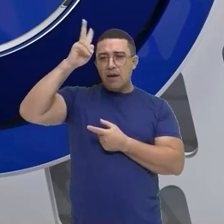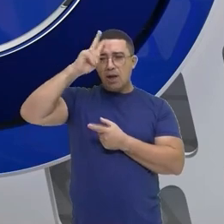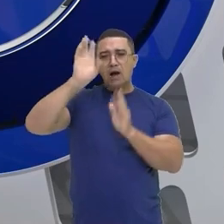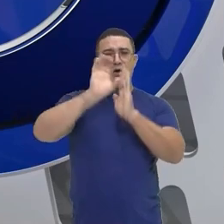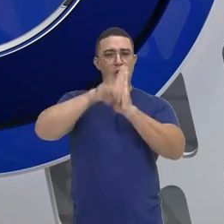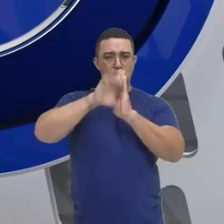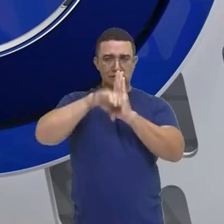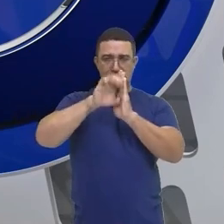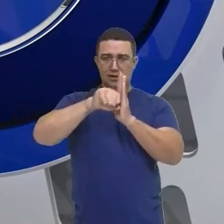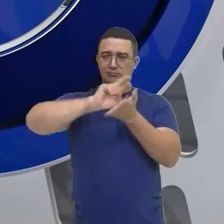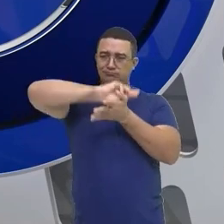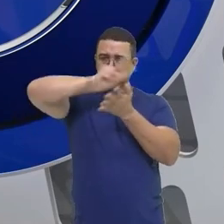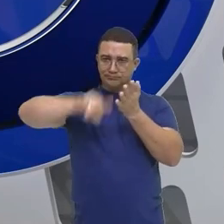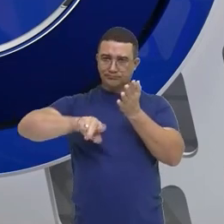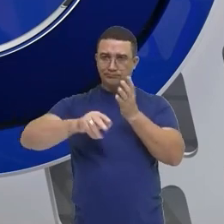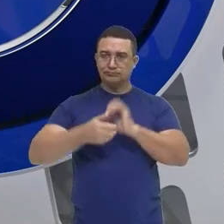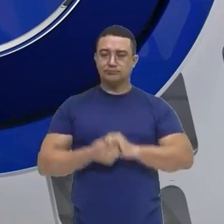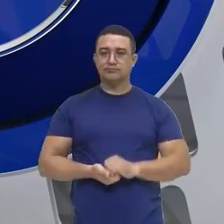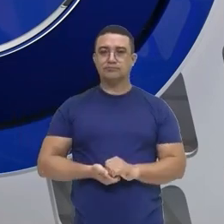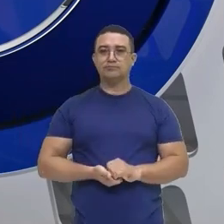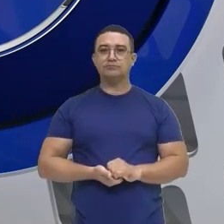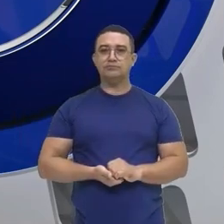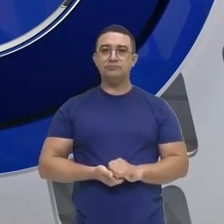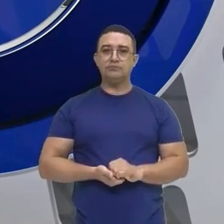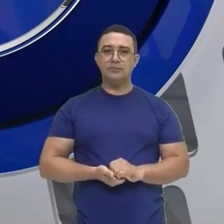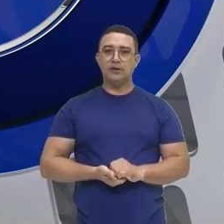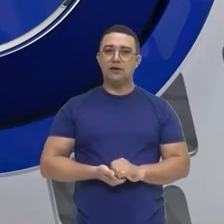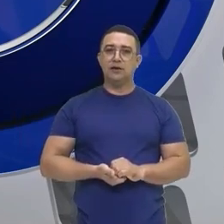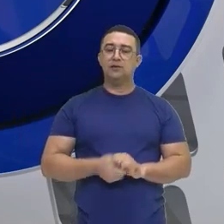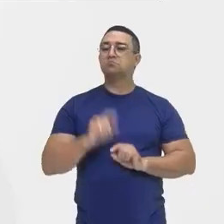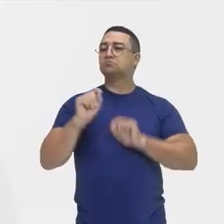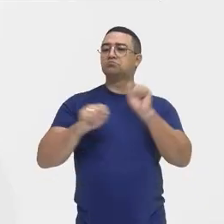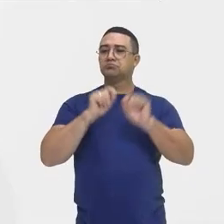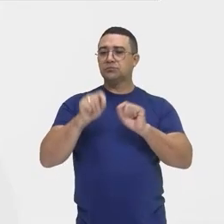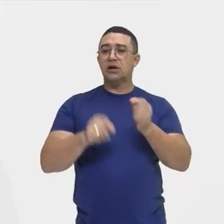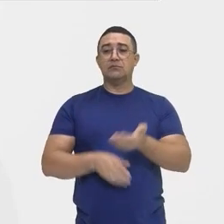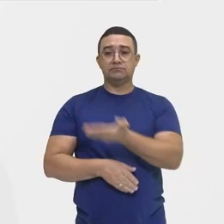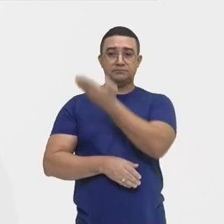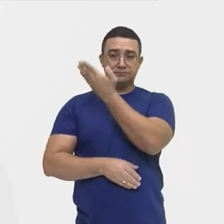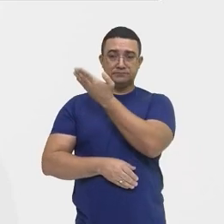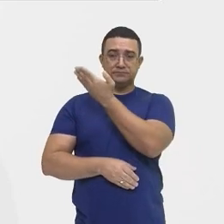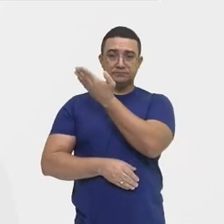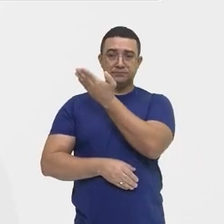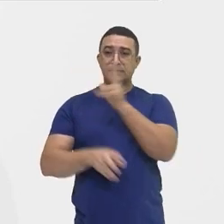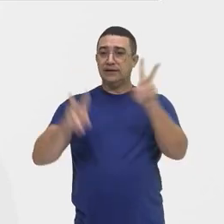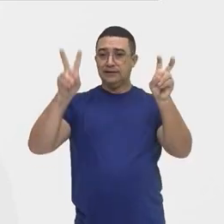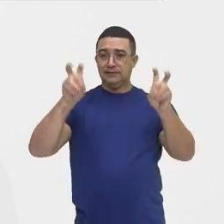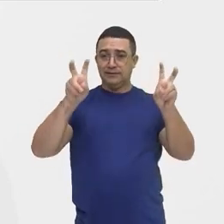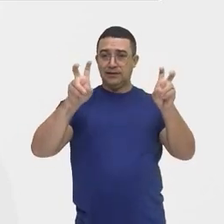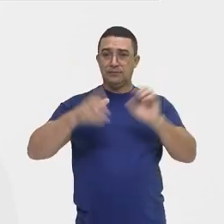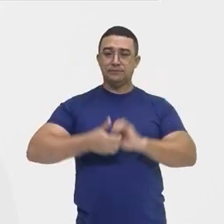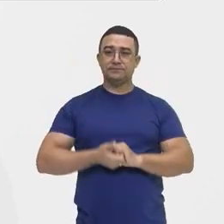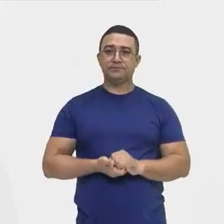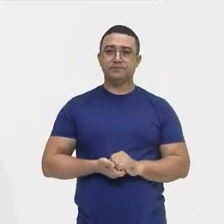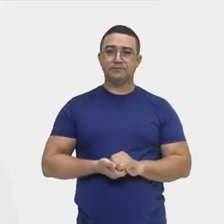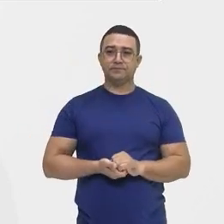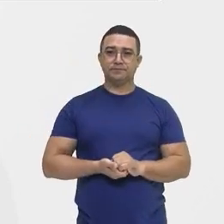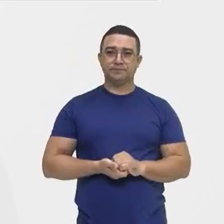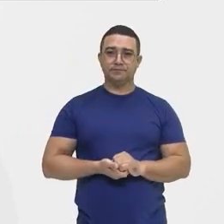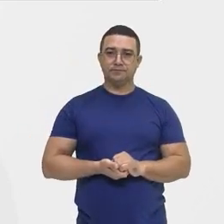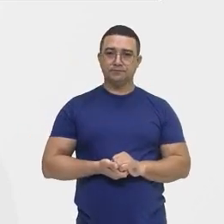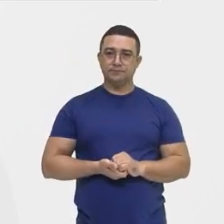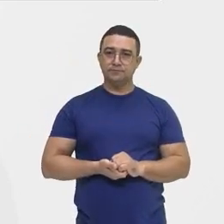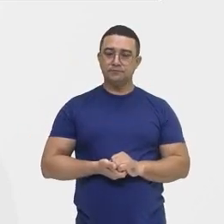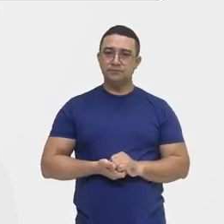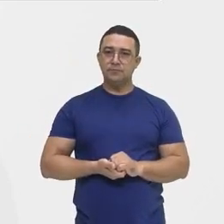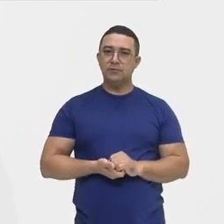bom? E aí vamos para as projeções cartográficas, né? A gente viu aí os mapinhas,